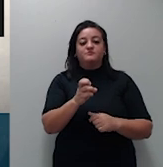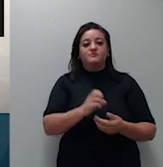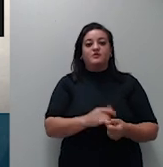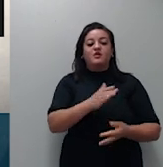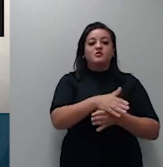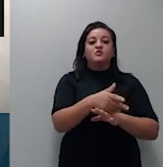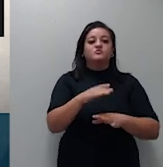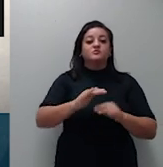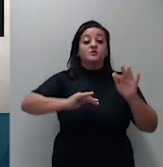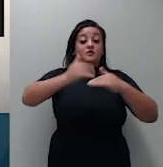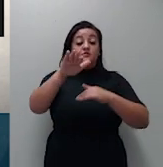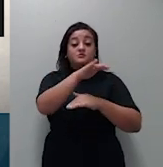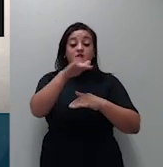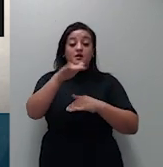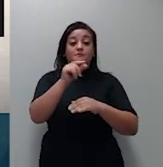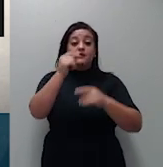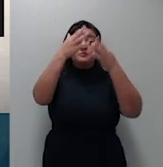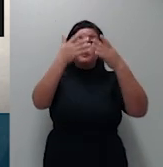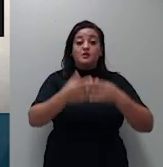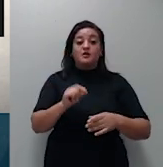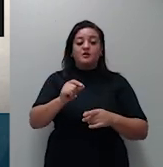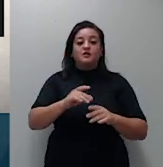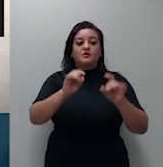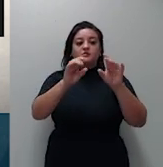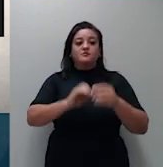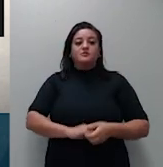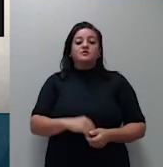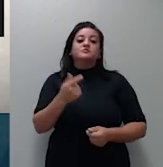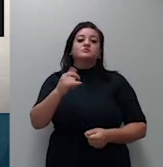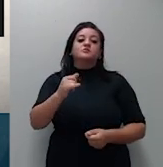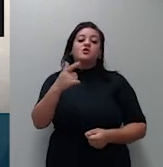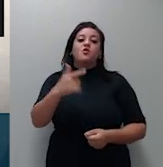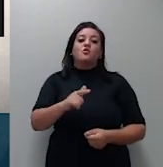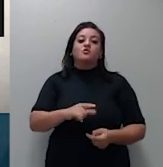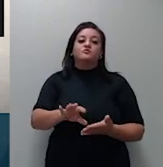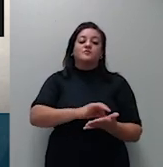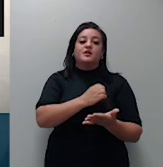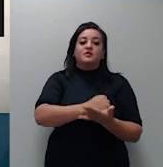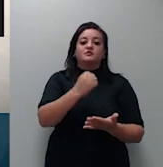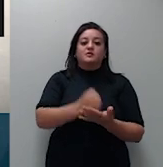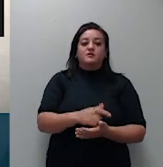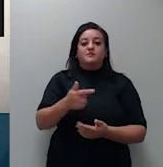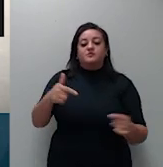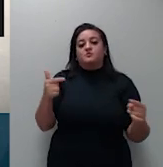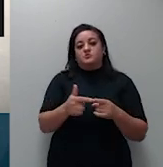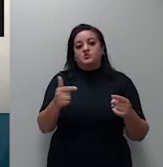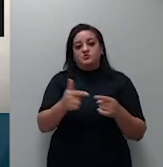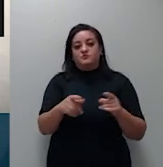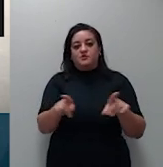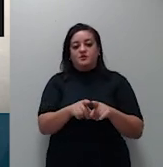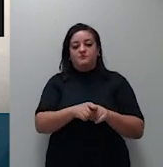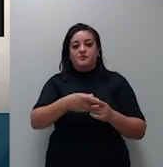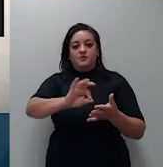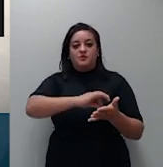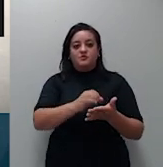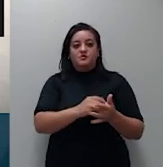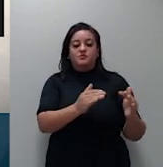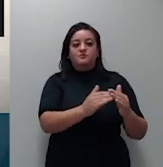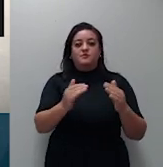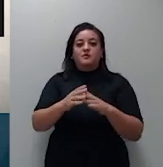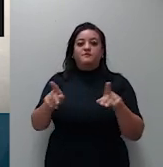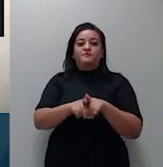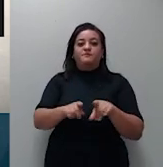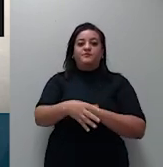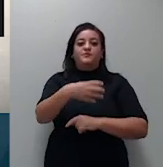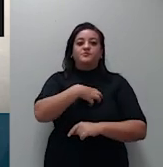que diz salvo se outro tiver sido registrado para esse fim do regime móvel e na forma do